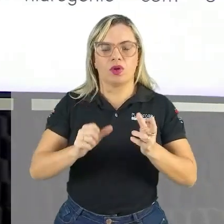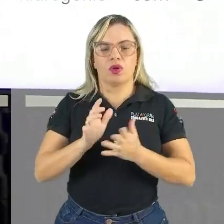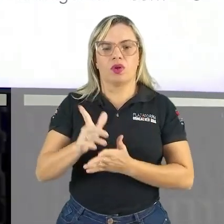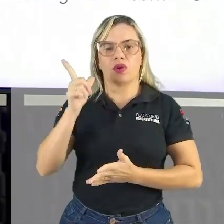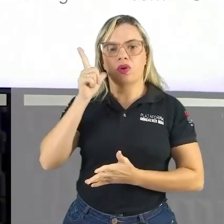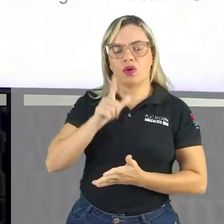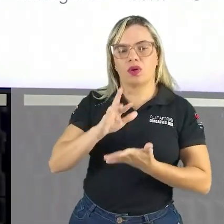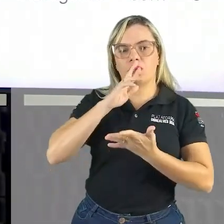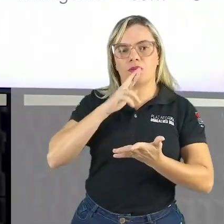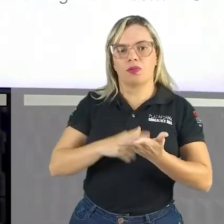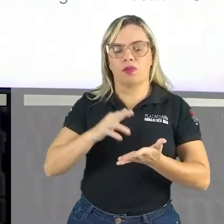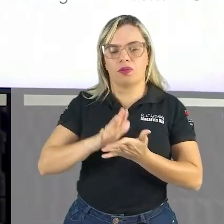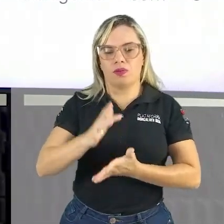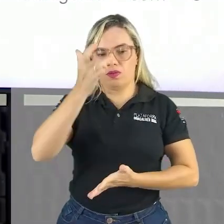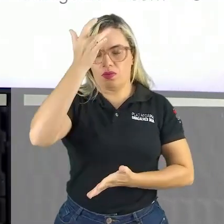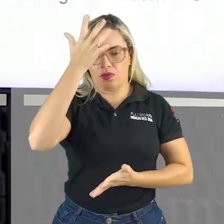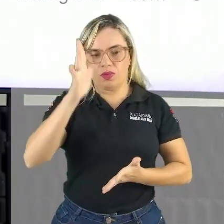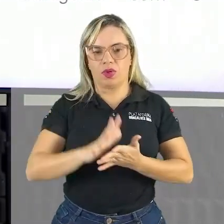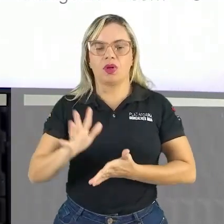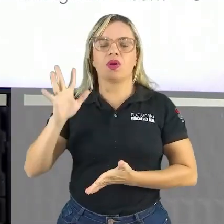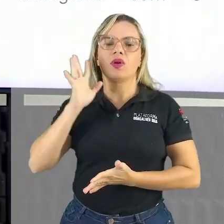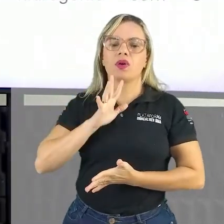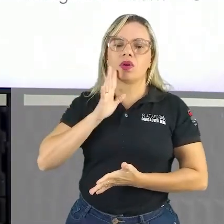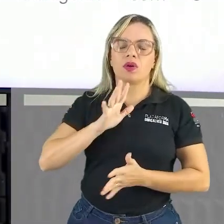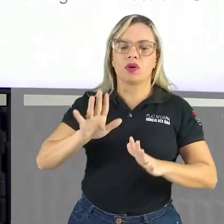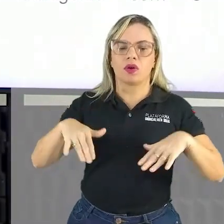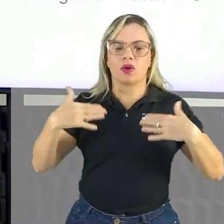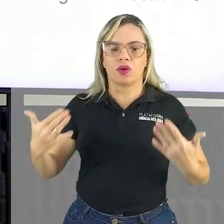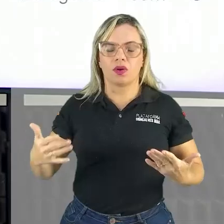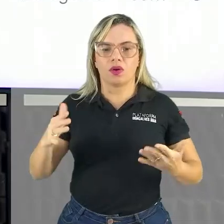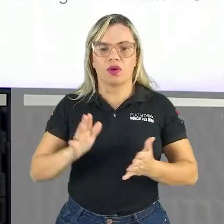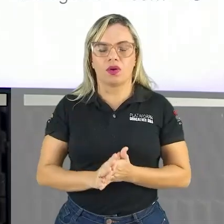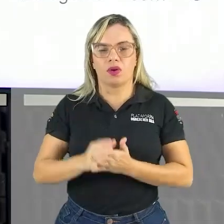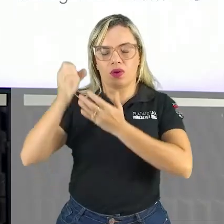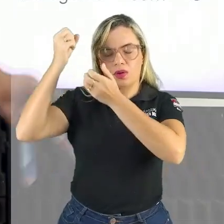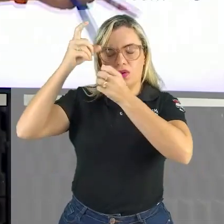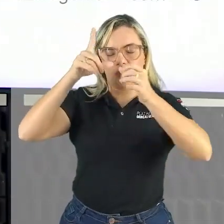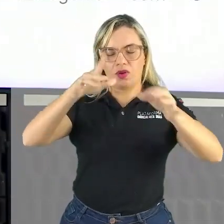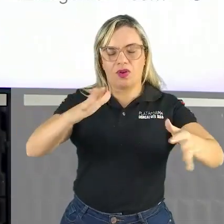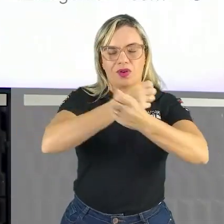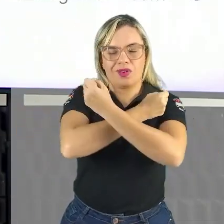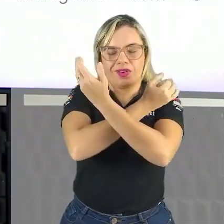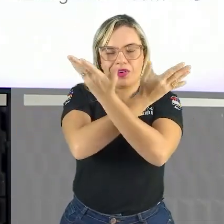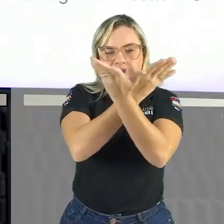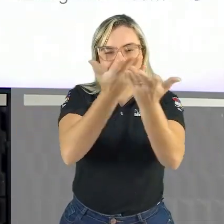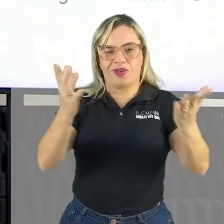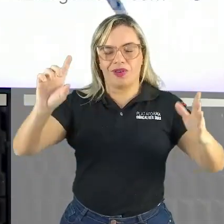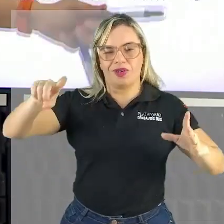resolver com facilidade, tá bom? Então é uma questão muito bacana. Fiquem com Deus, um grande abraço.